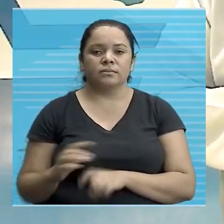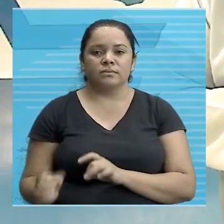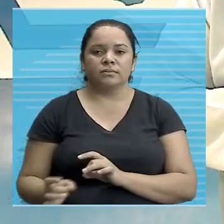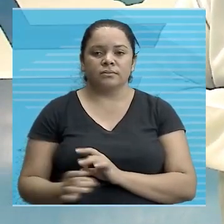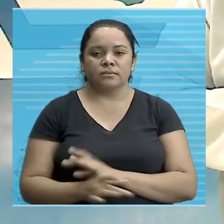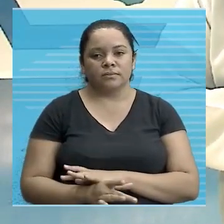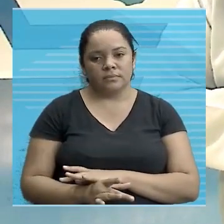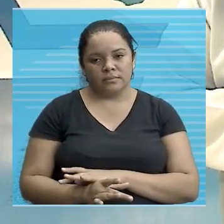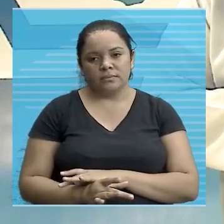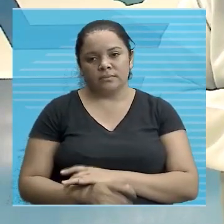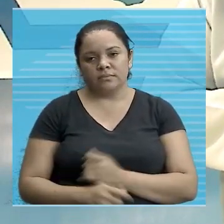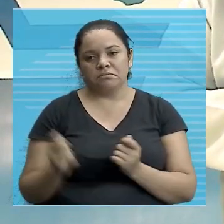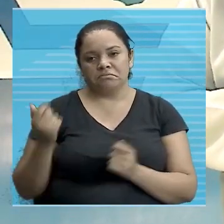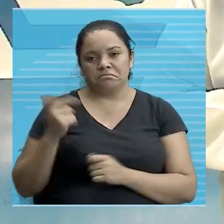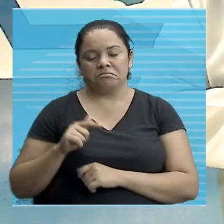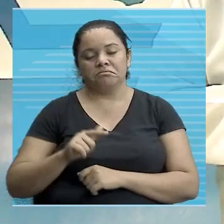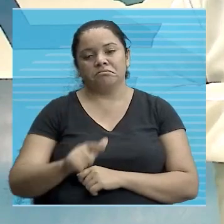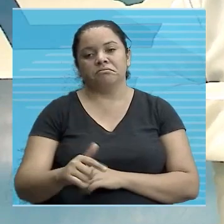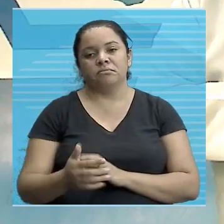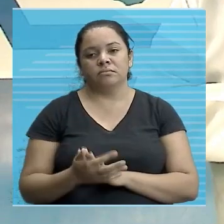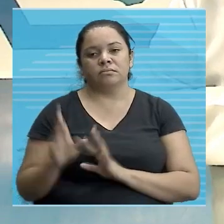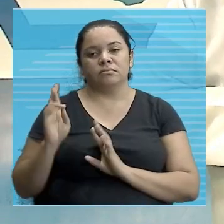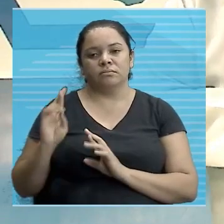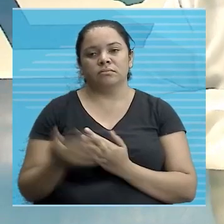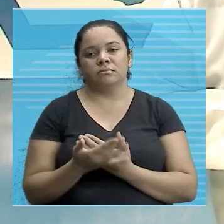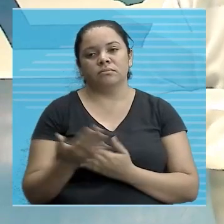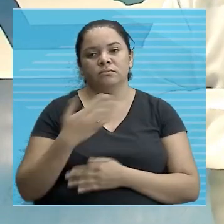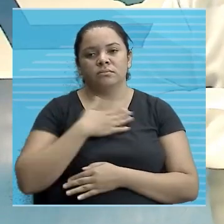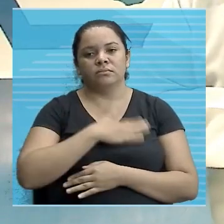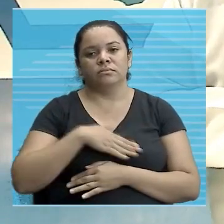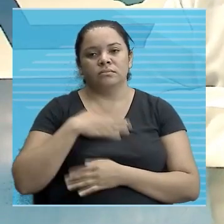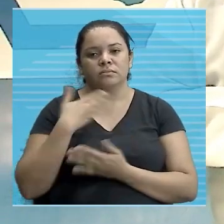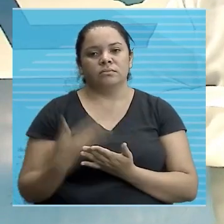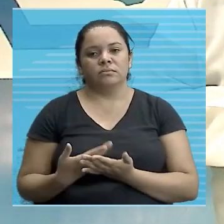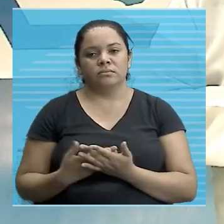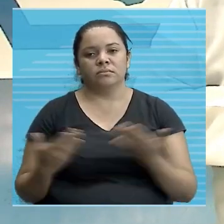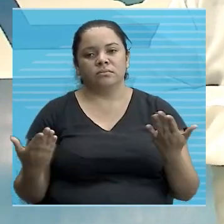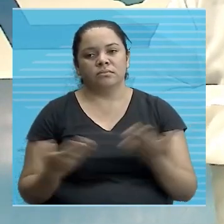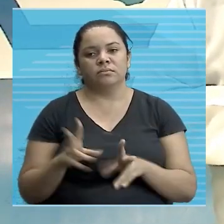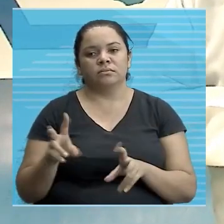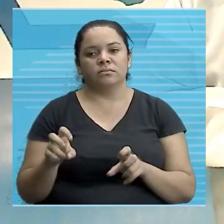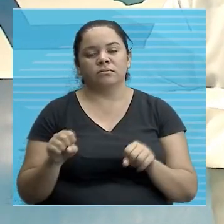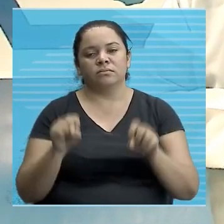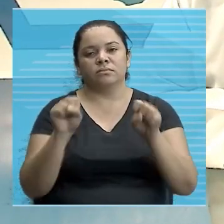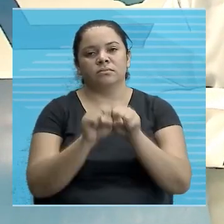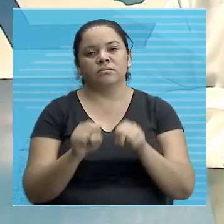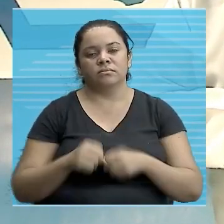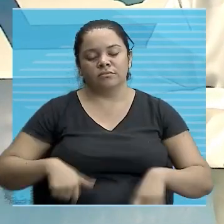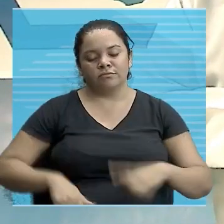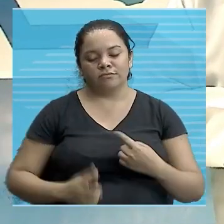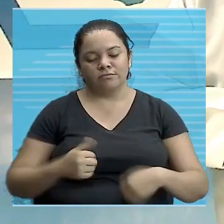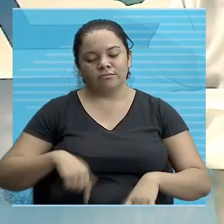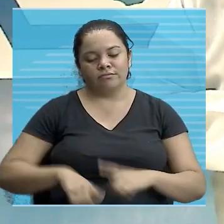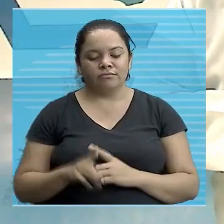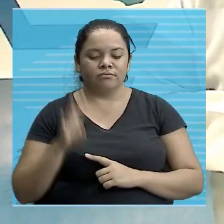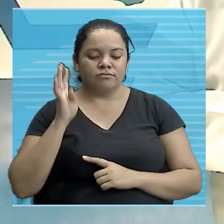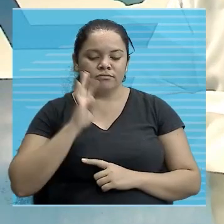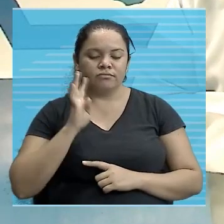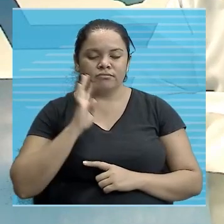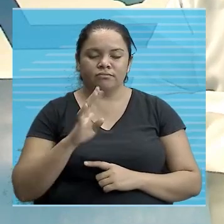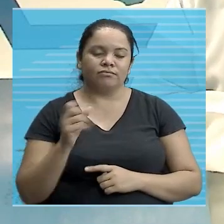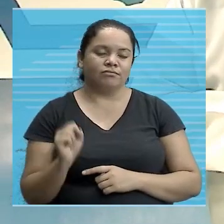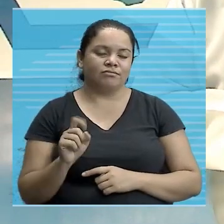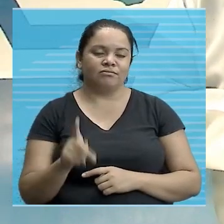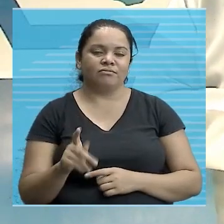nos permite continuarmos. Espero que vocês tenham gostado da nossa aula de hoje sobre sistema digestório. Legal, né? A gente aprende umas coisinhas